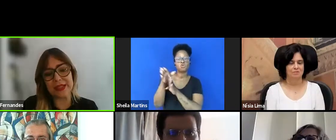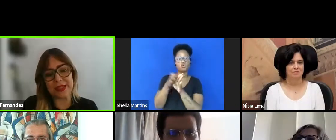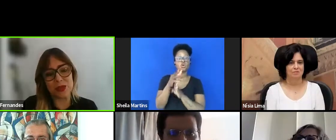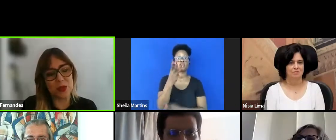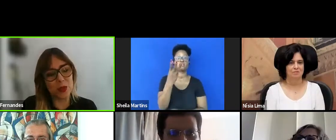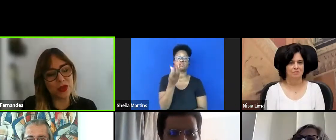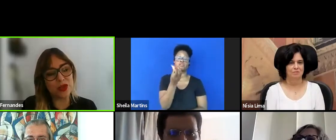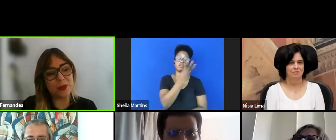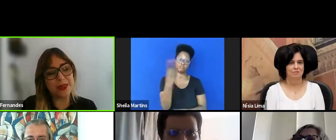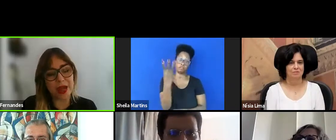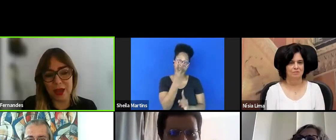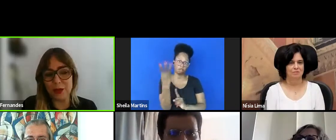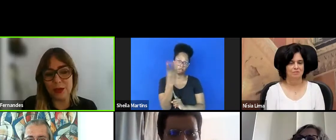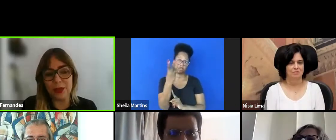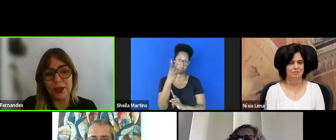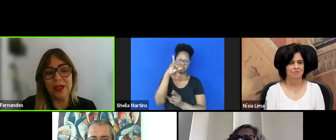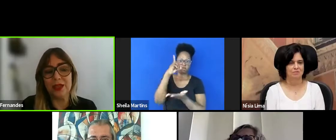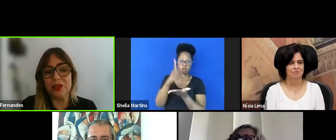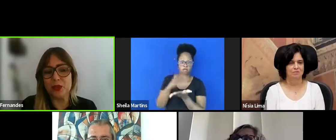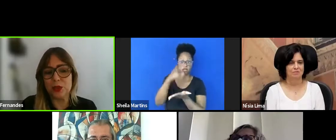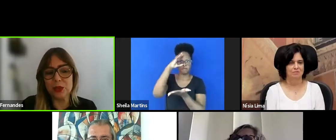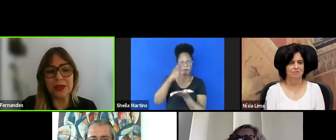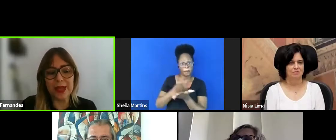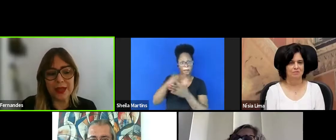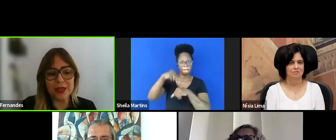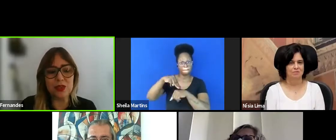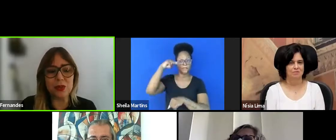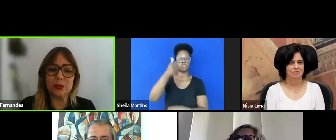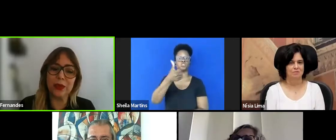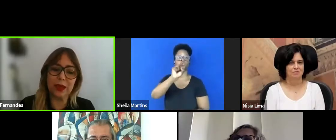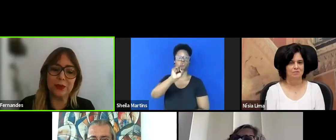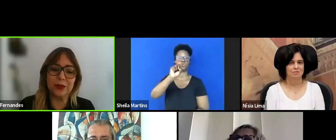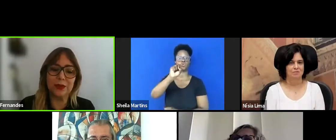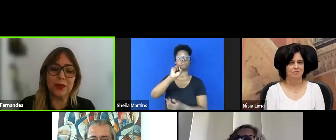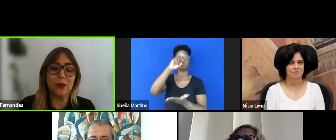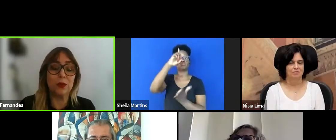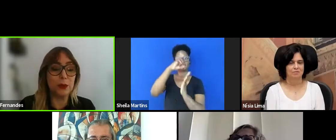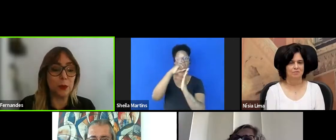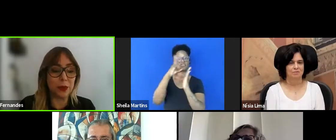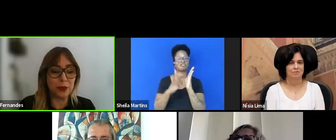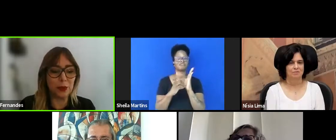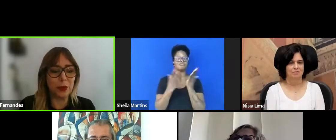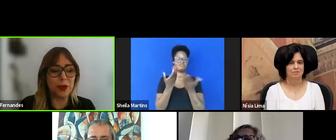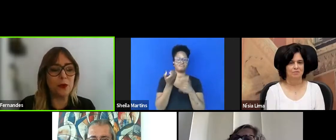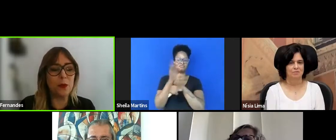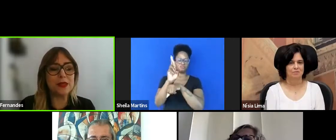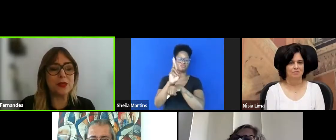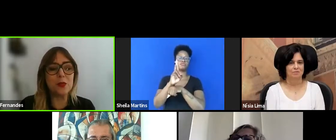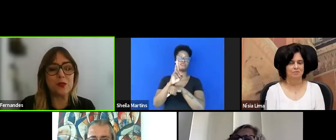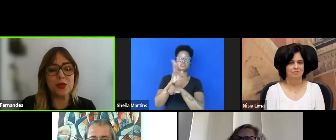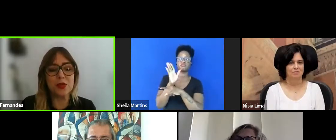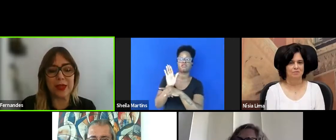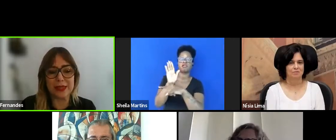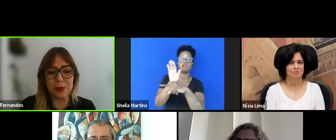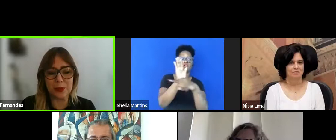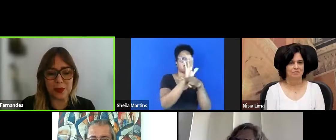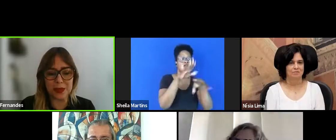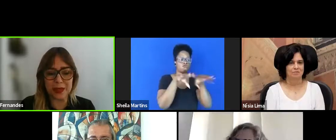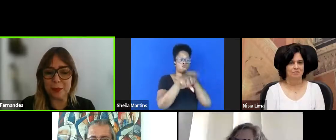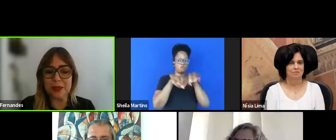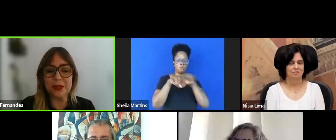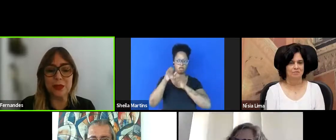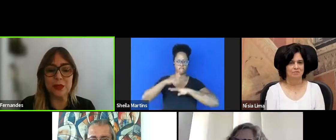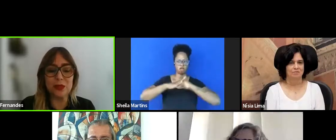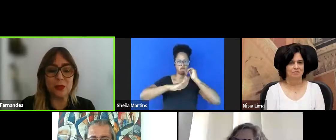33 dissertações de mestrado e 18 teses de doutorado, contribuindo para a formação de profissionais para